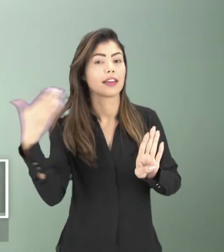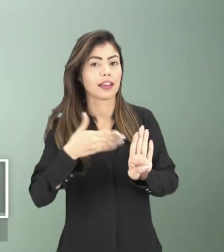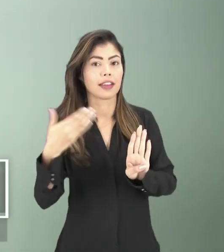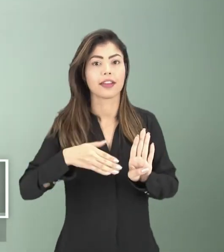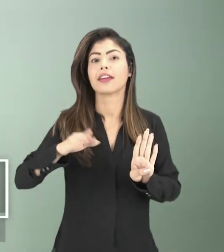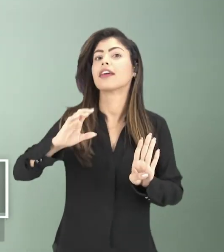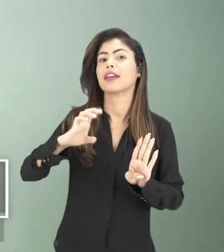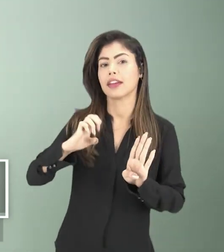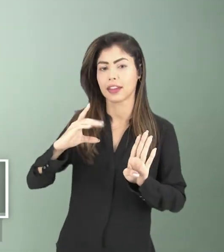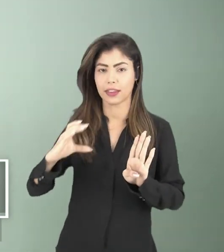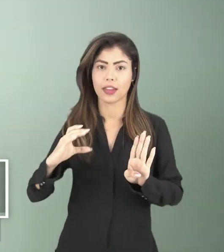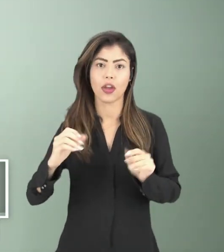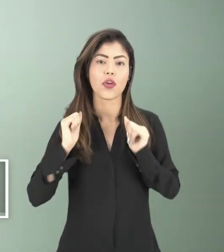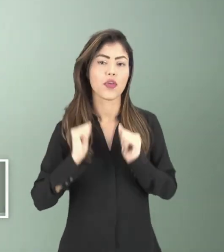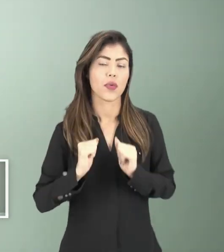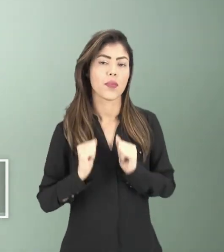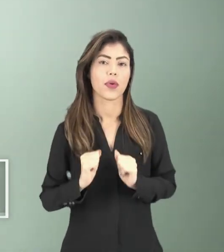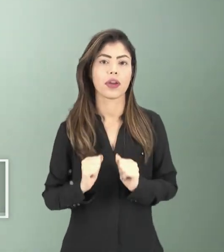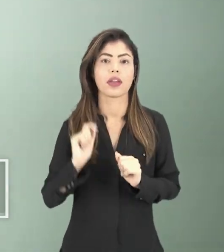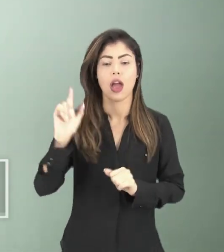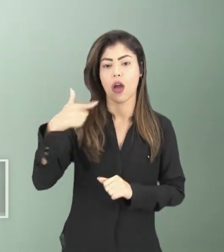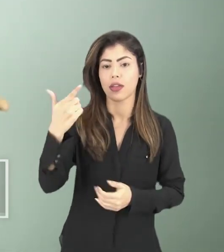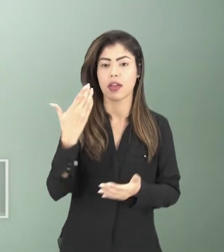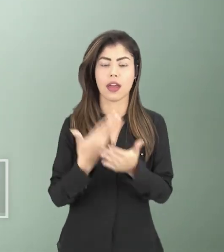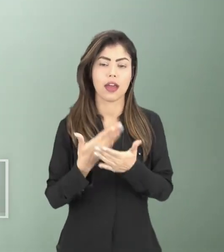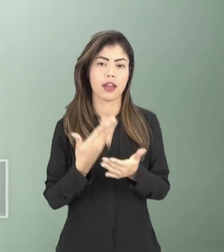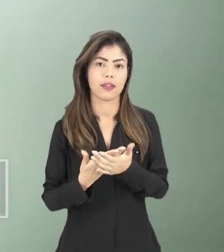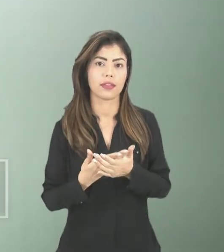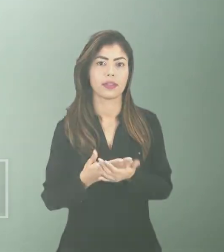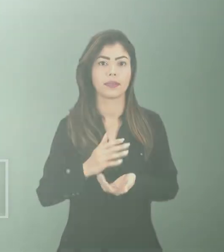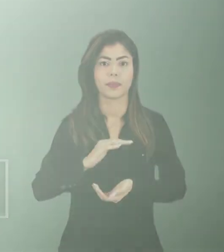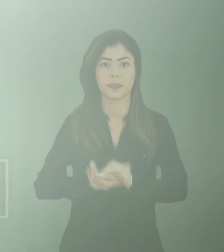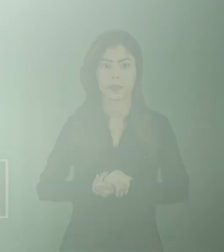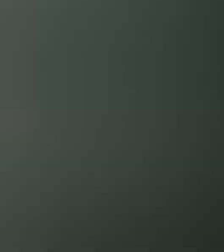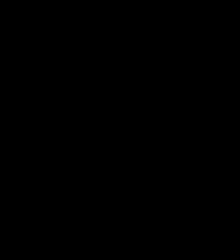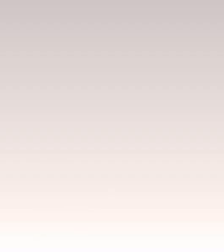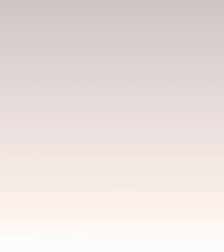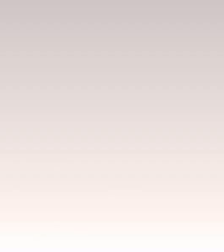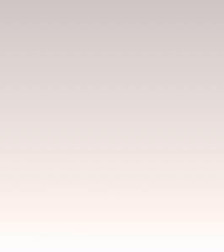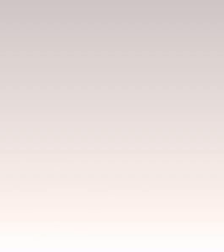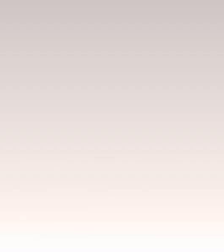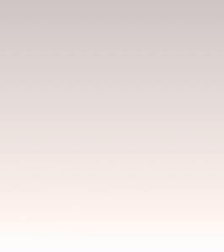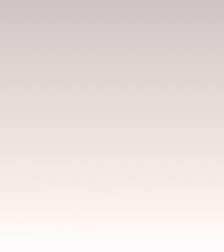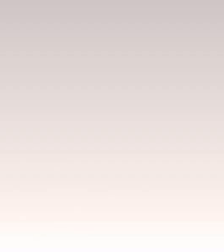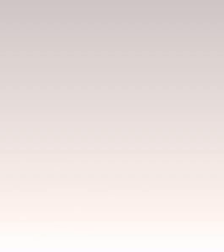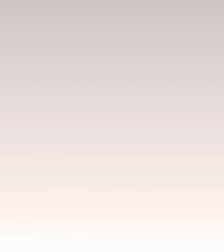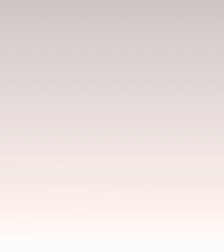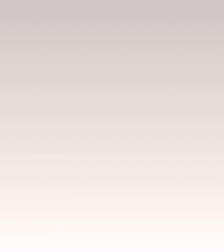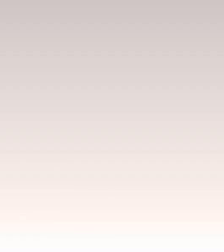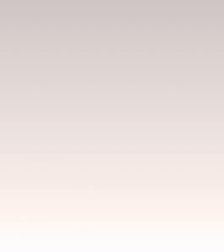acessem a nossa plataforma Eduque, onde você tem acesso a essa e outras aulas.